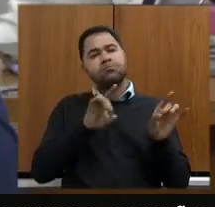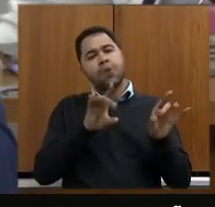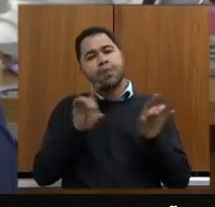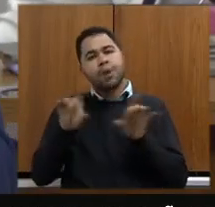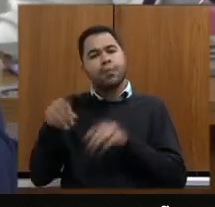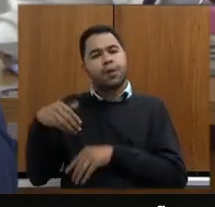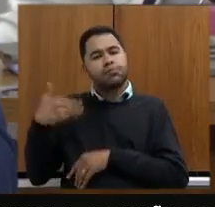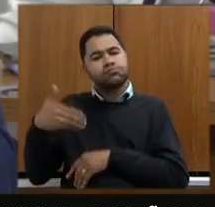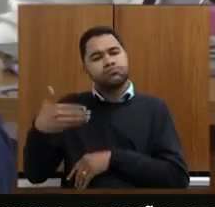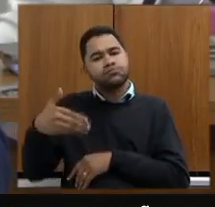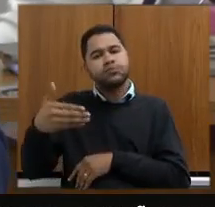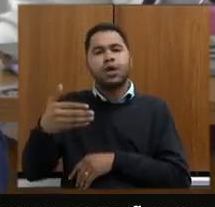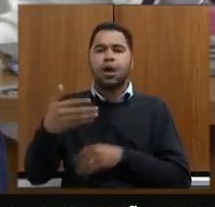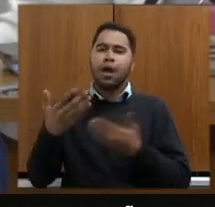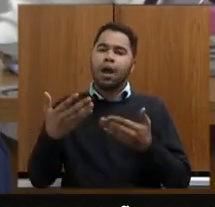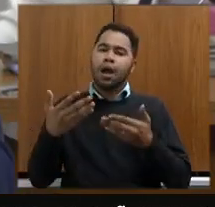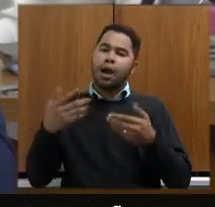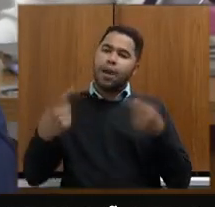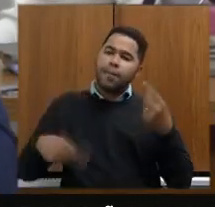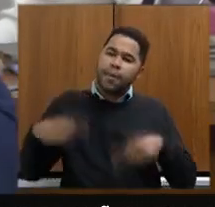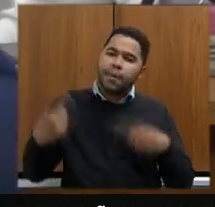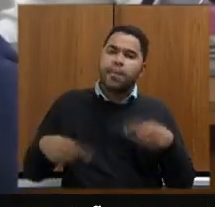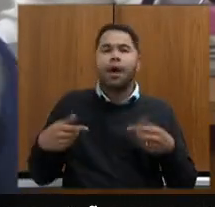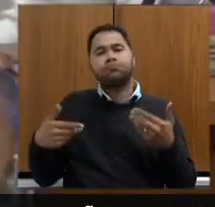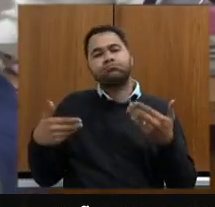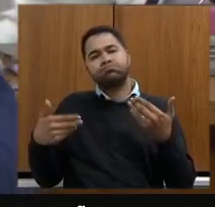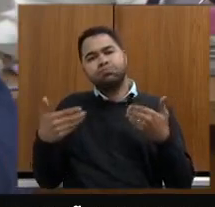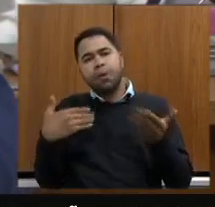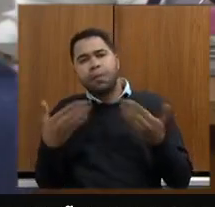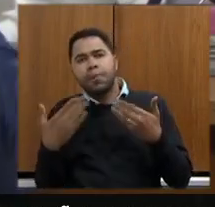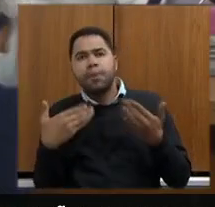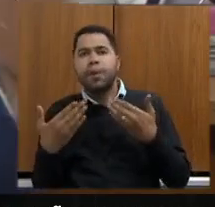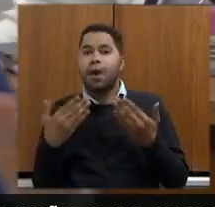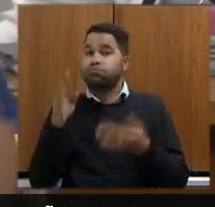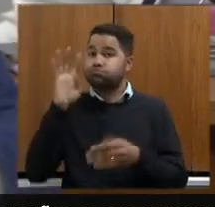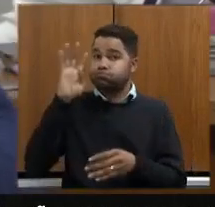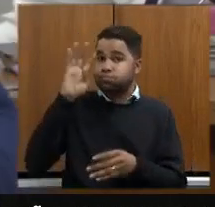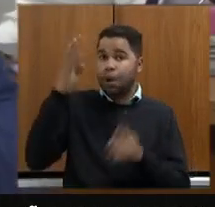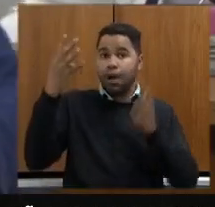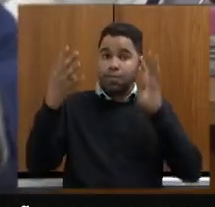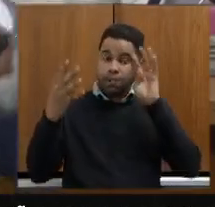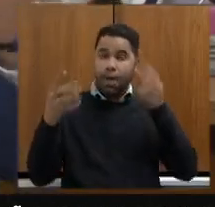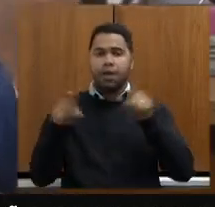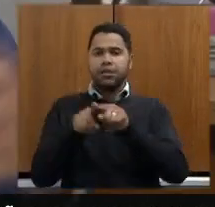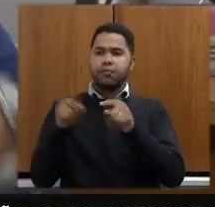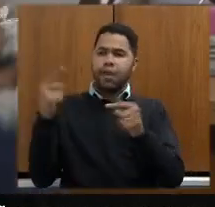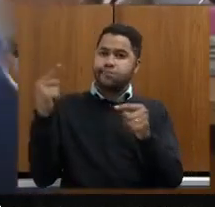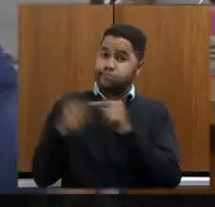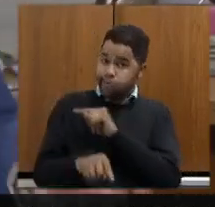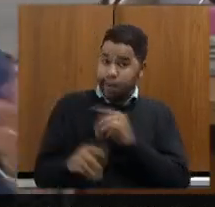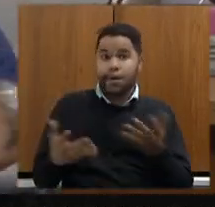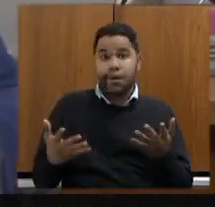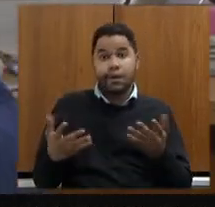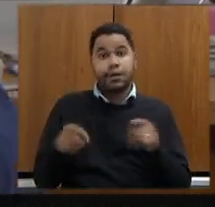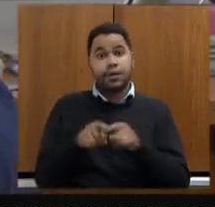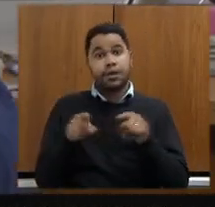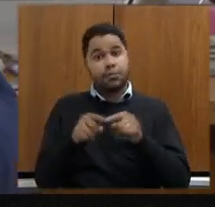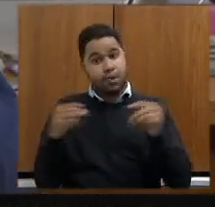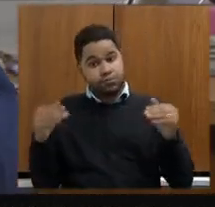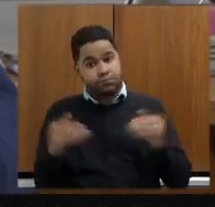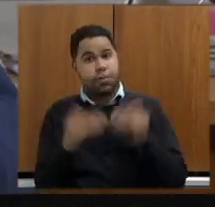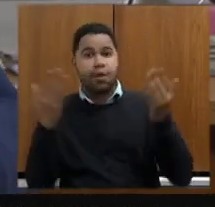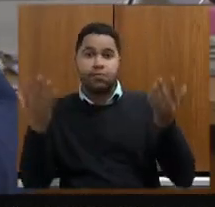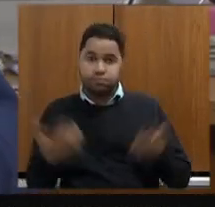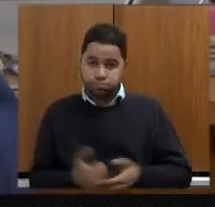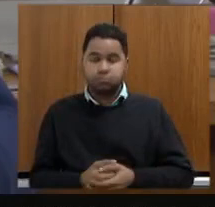Legislativa aprendendo a discutir aprender a dialogar a construir soluções aprendendo a divergir e a convergir